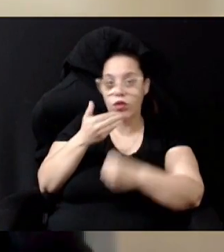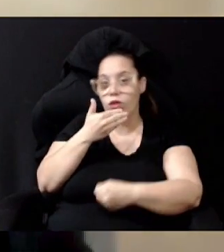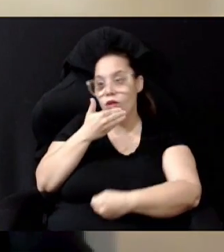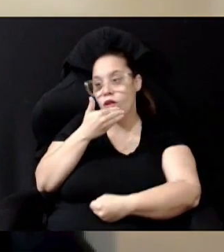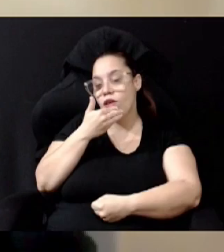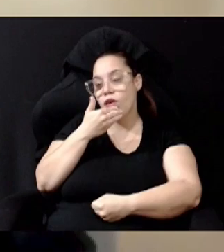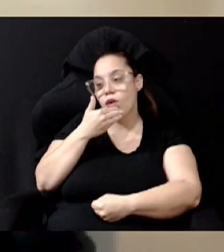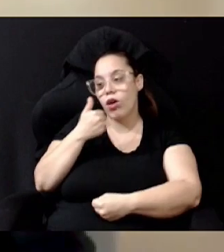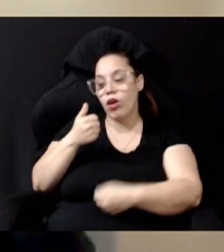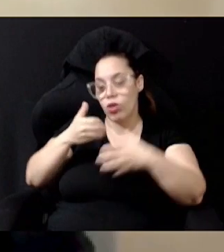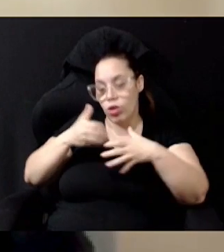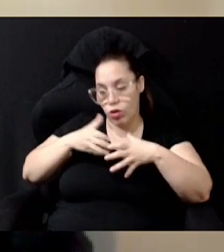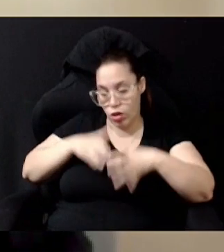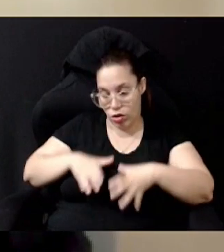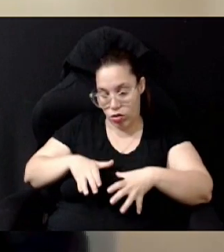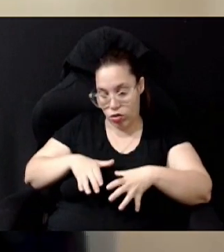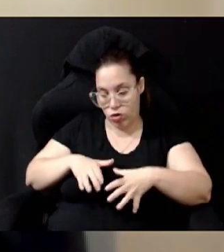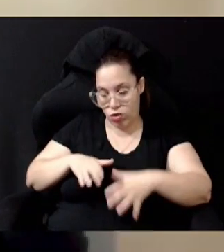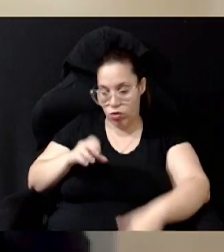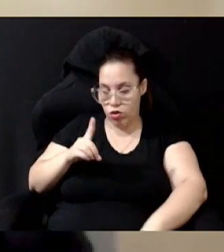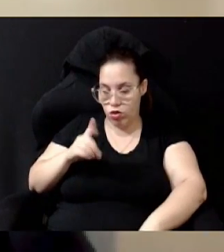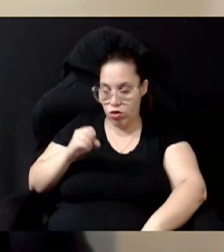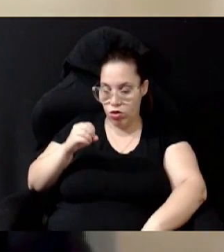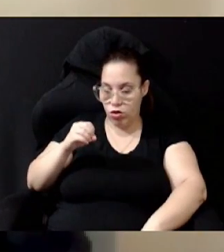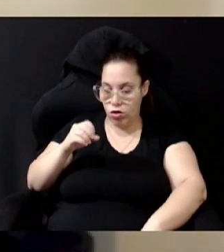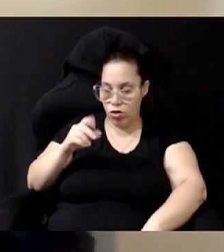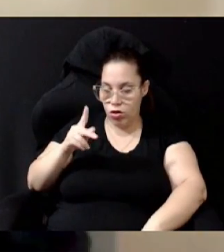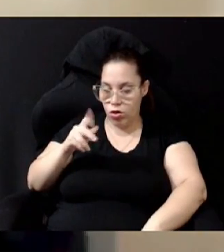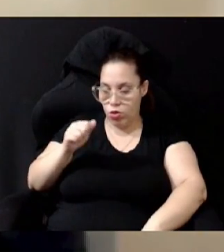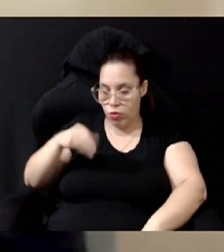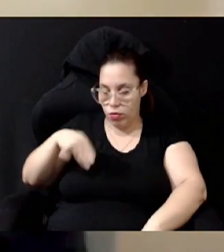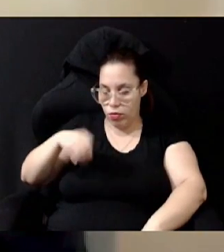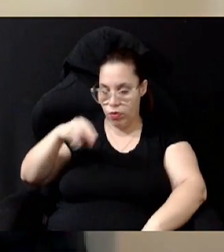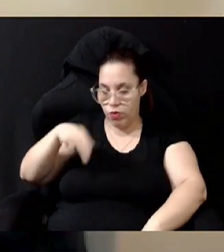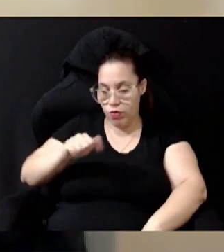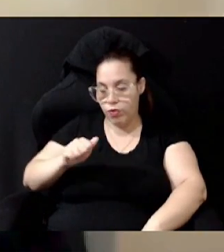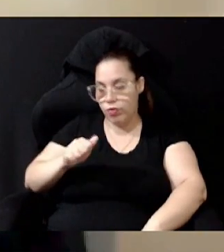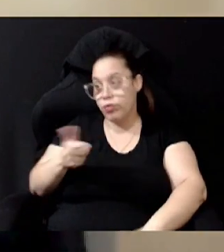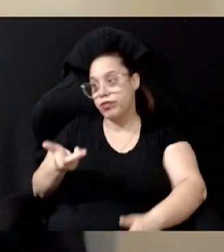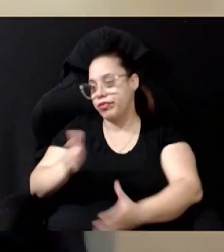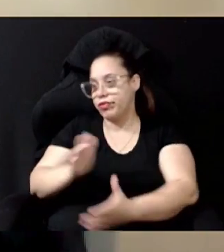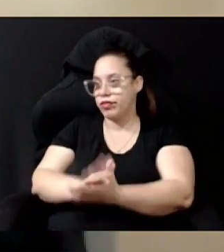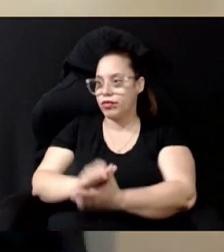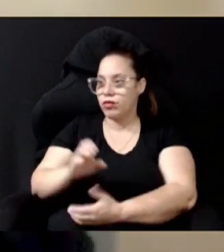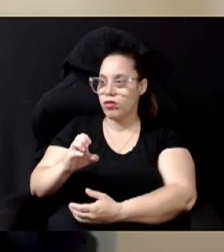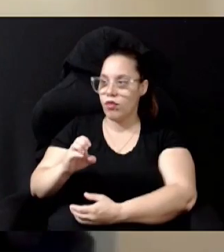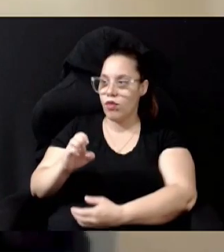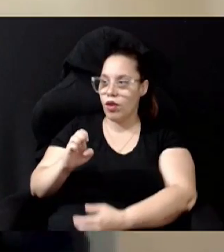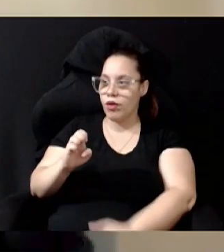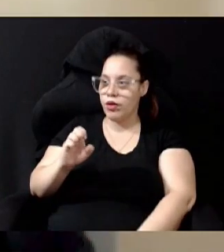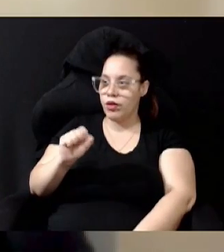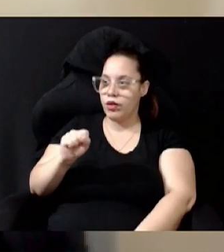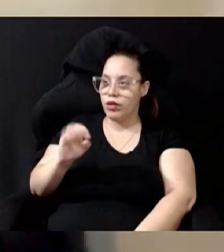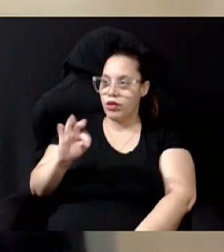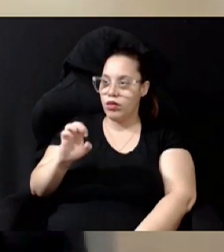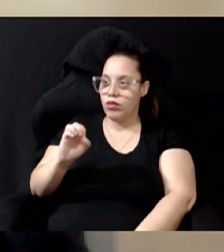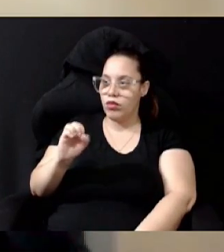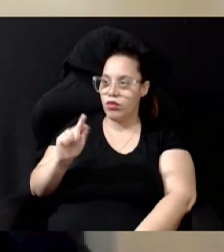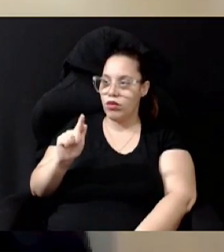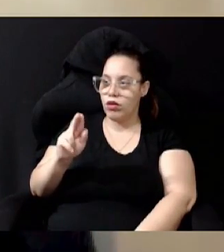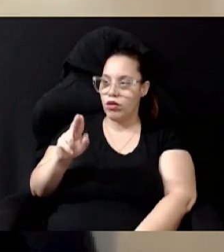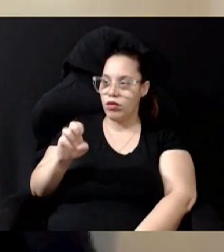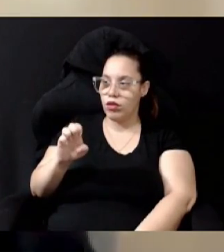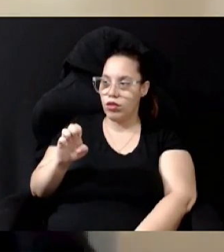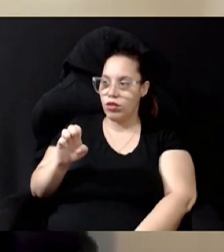dopamina. Então, tanto o estoque quanto a quantidade, a quantidade e a forma